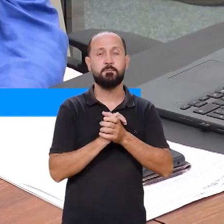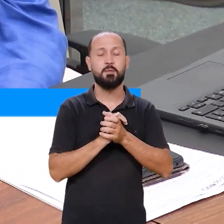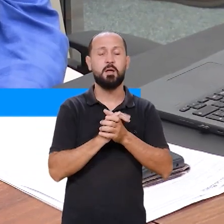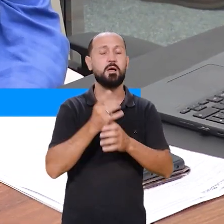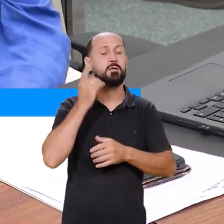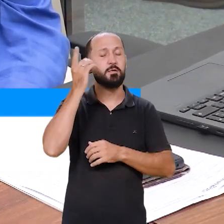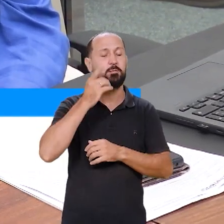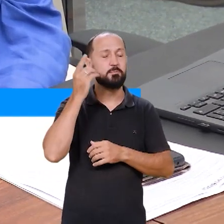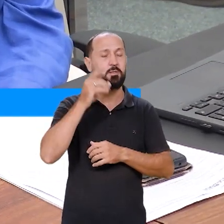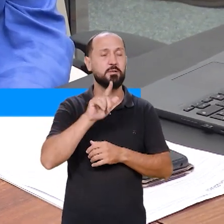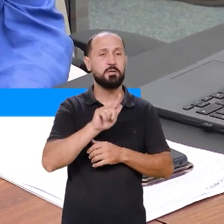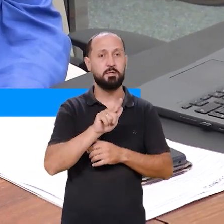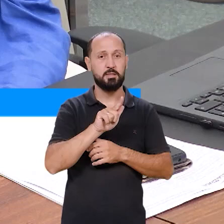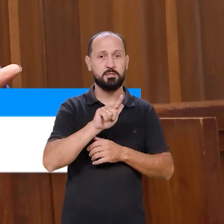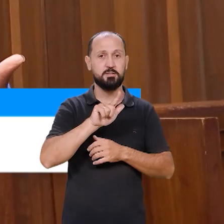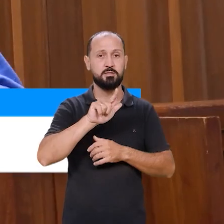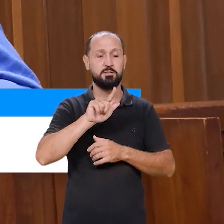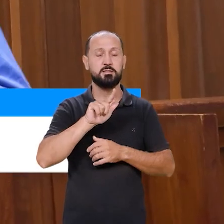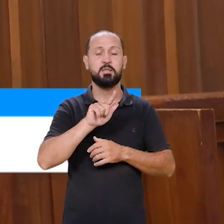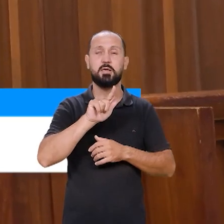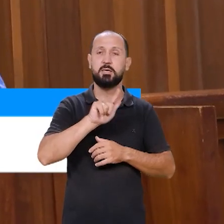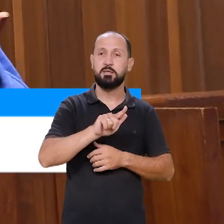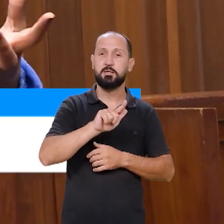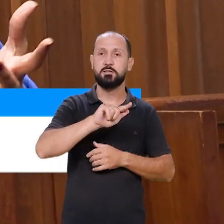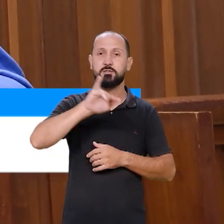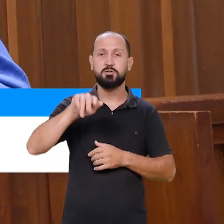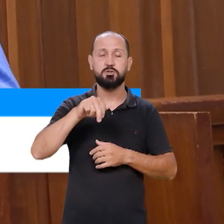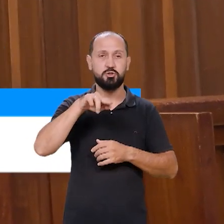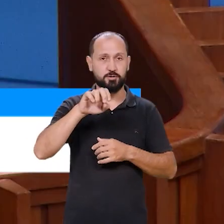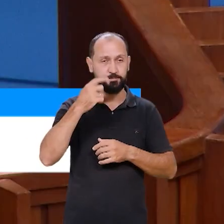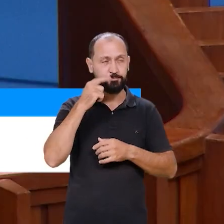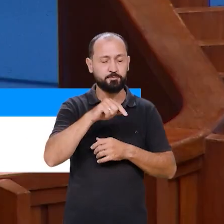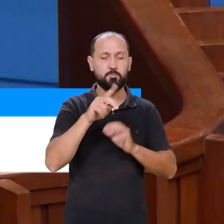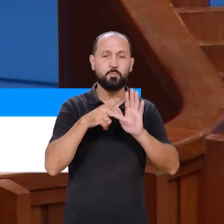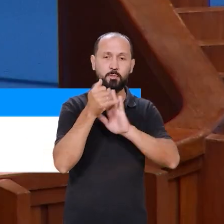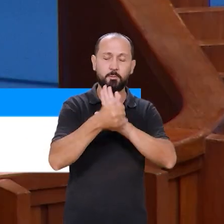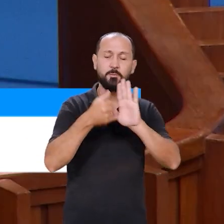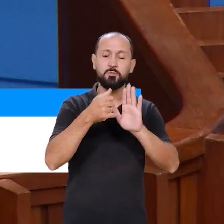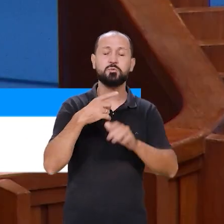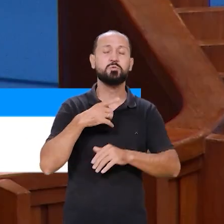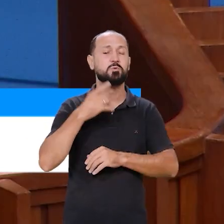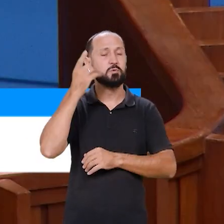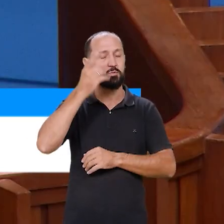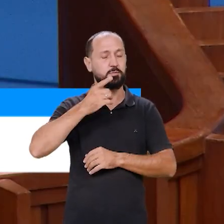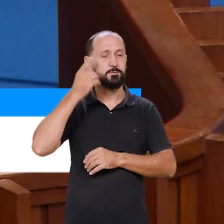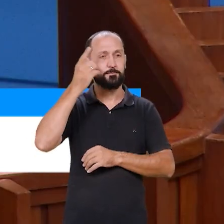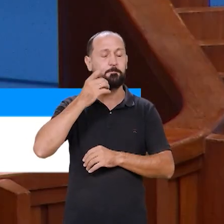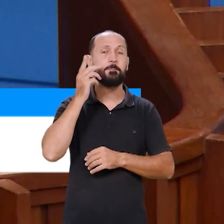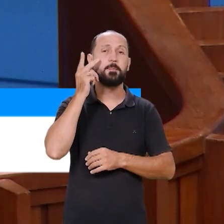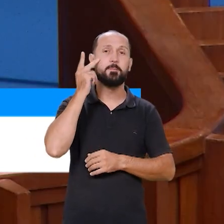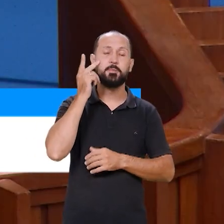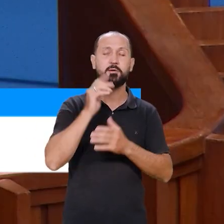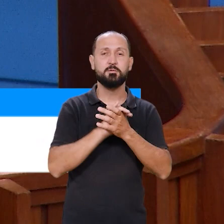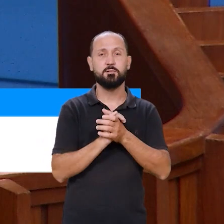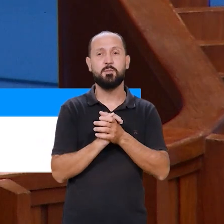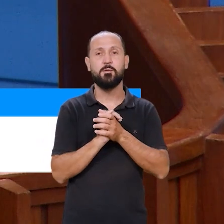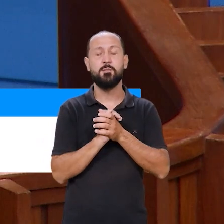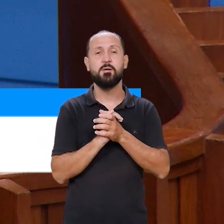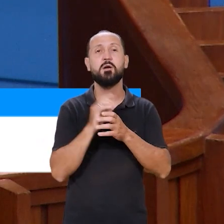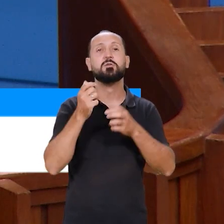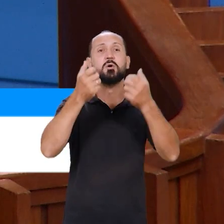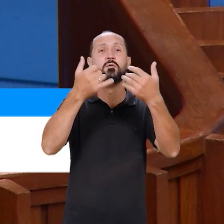A deputada Gleice Jane, do PT, também defendeu a matéria. O projeto do Pedro Kemp, do deputado Pedro